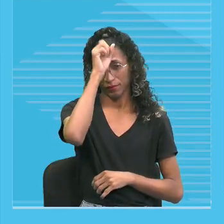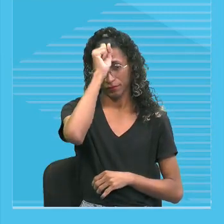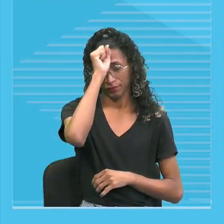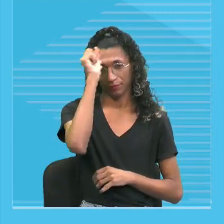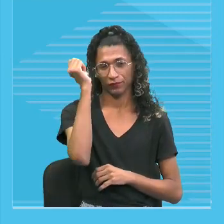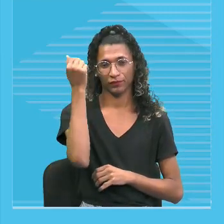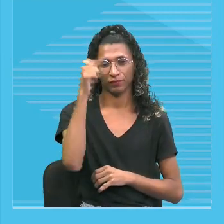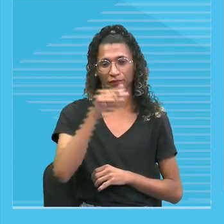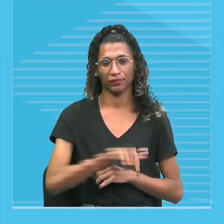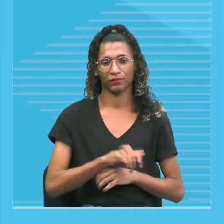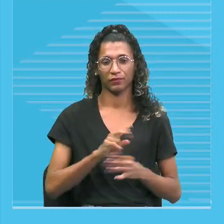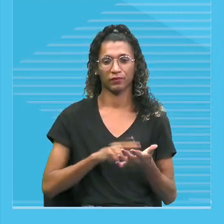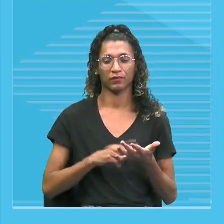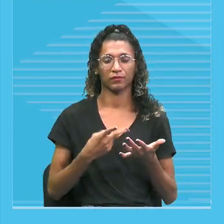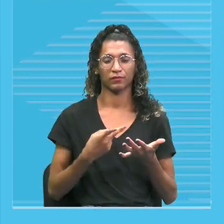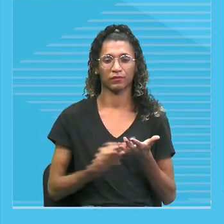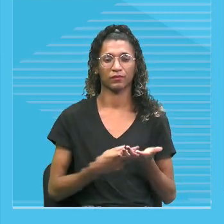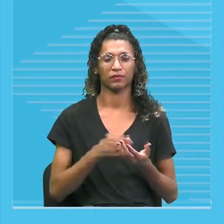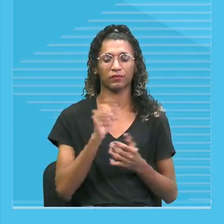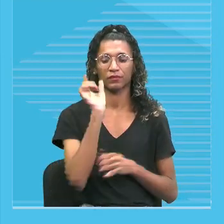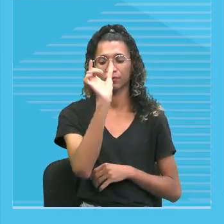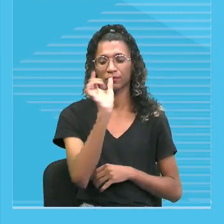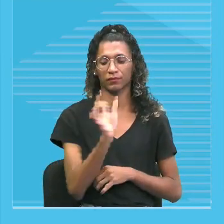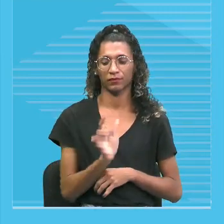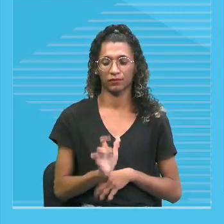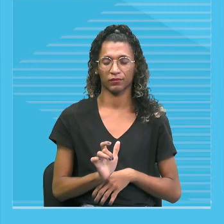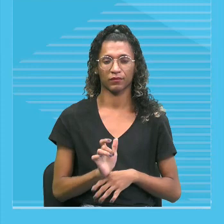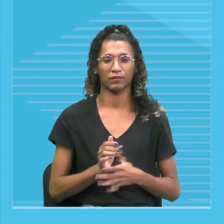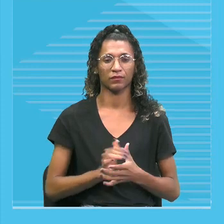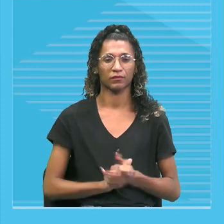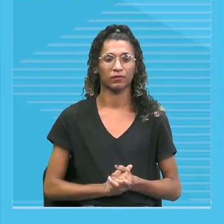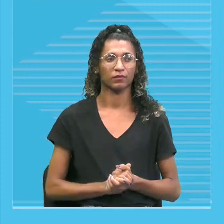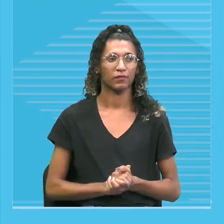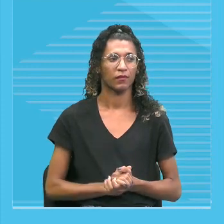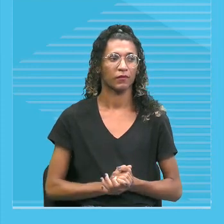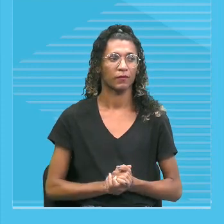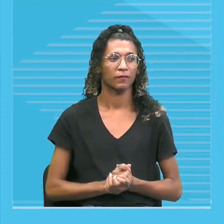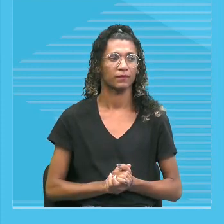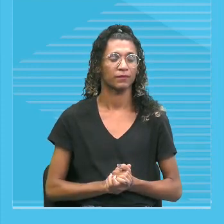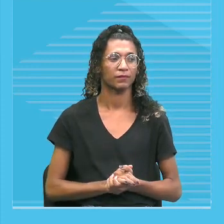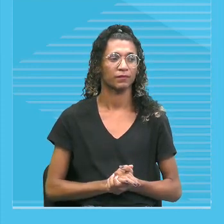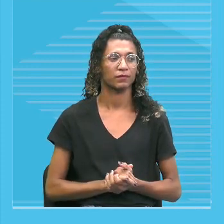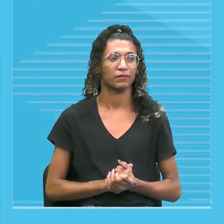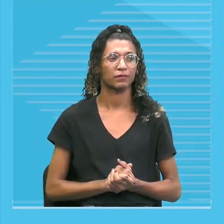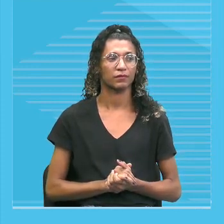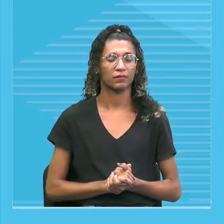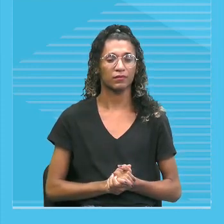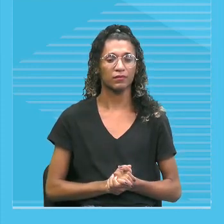de cada uma delas Tá bom vou repetir a tradução de cada uma delas presta atenção